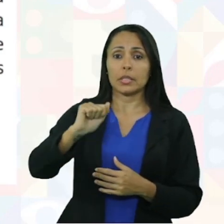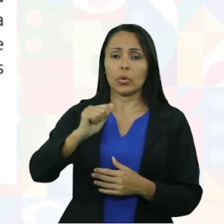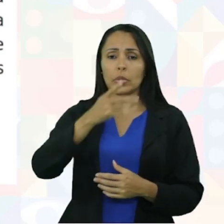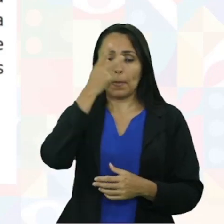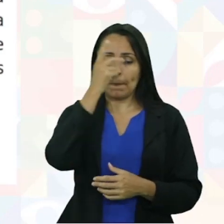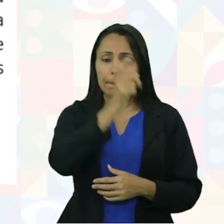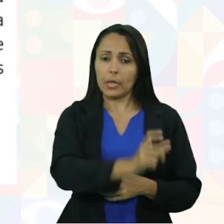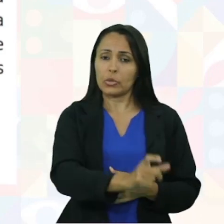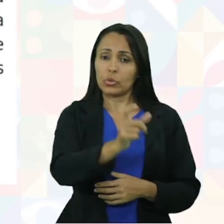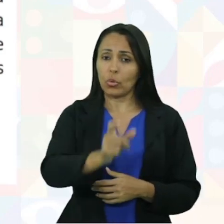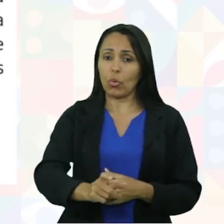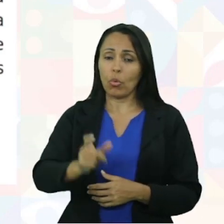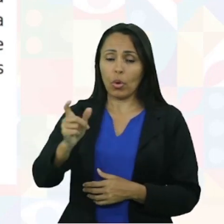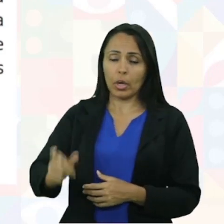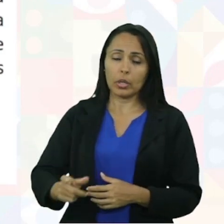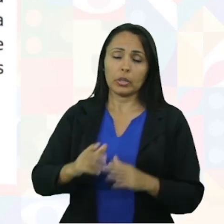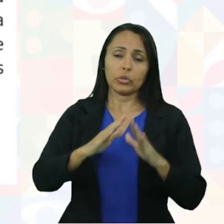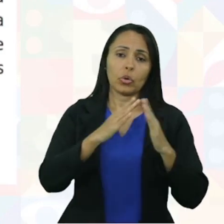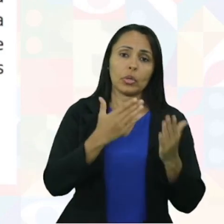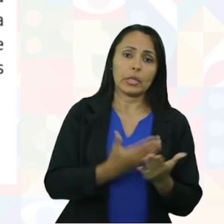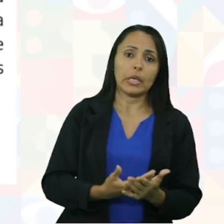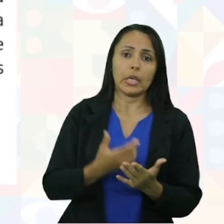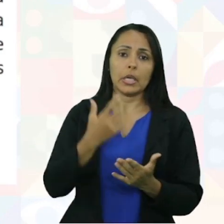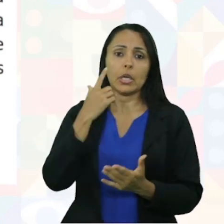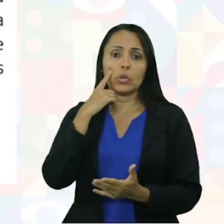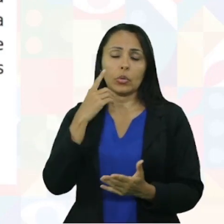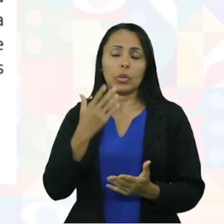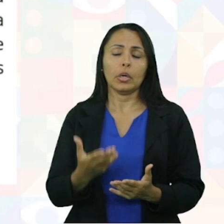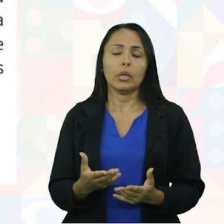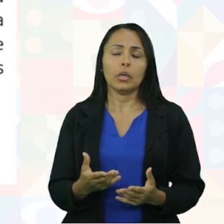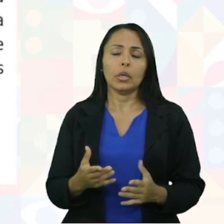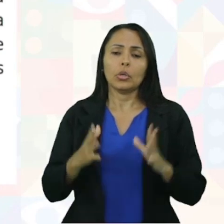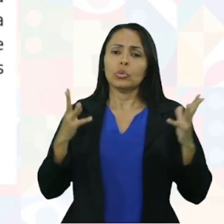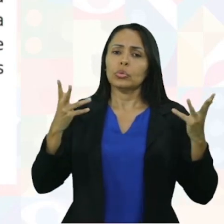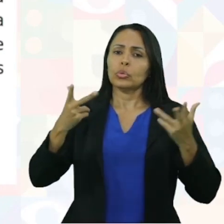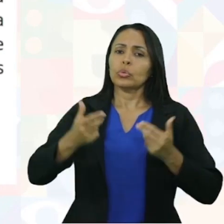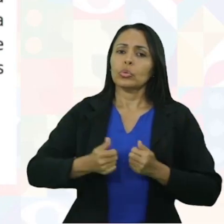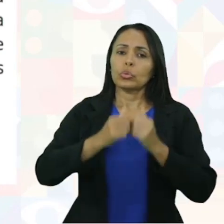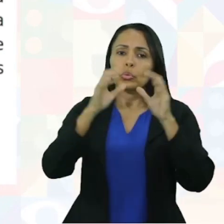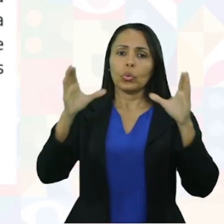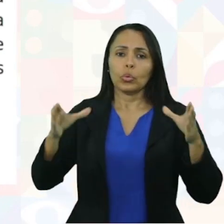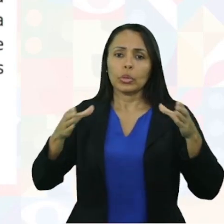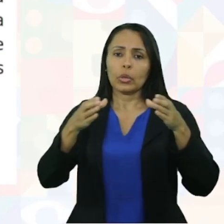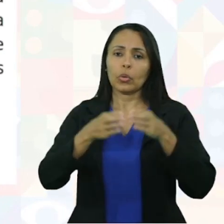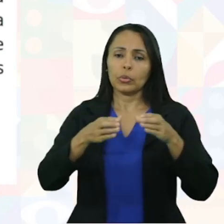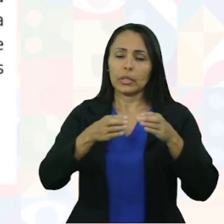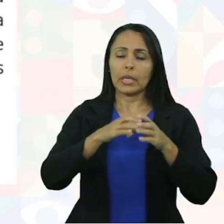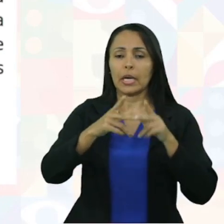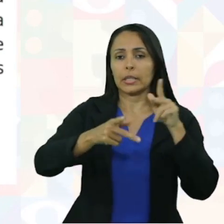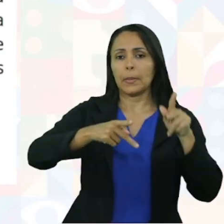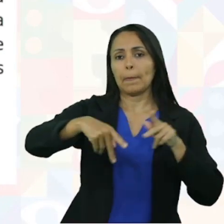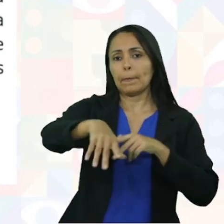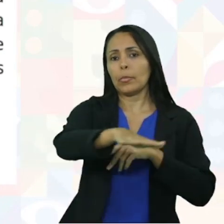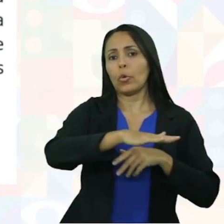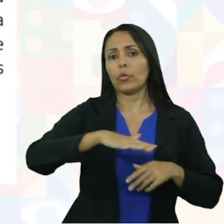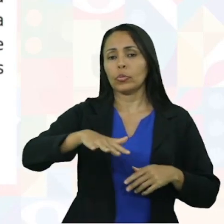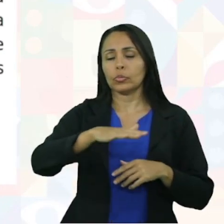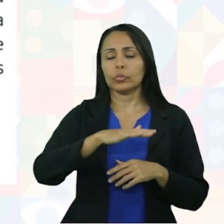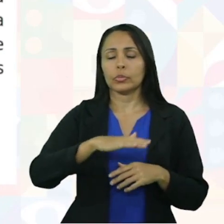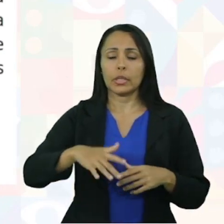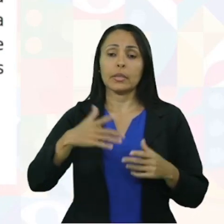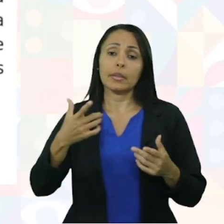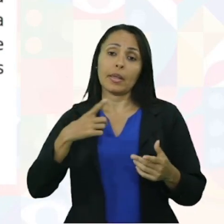conselho escolar, conselho gestor, enfim, toda a comunidade que se importa, que tem